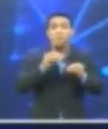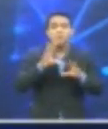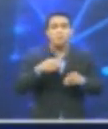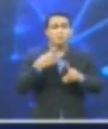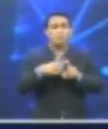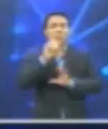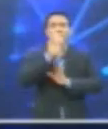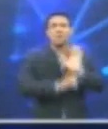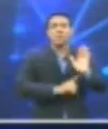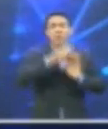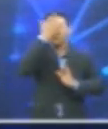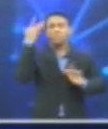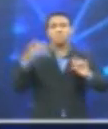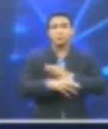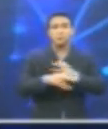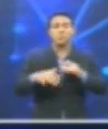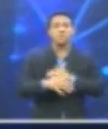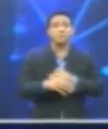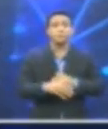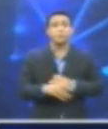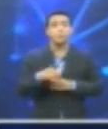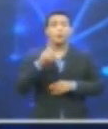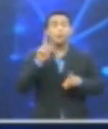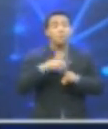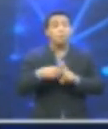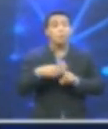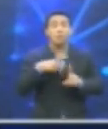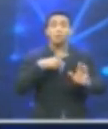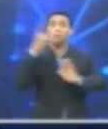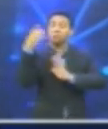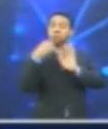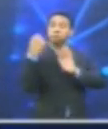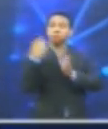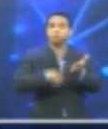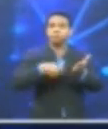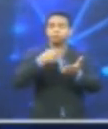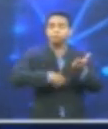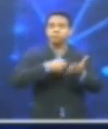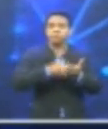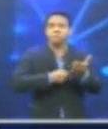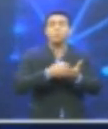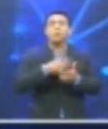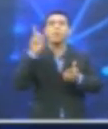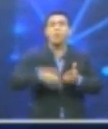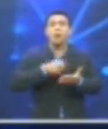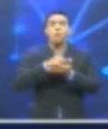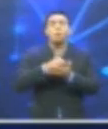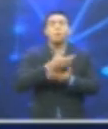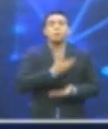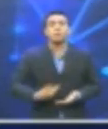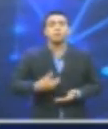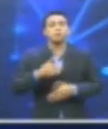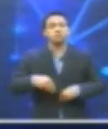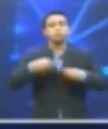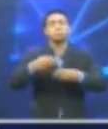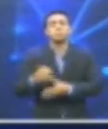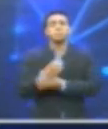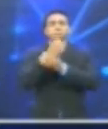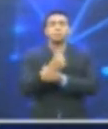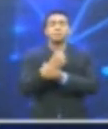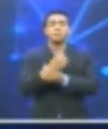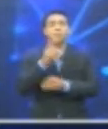do cidadão, está escrito na Constituição que é direito dele e obrigação do Estado. Hoje, a segurança pública é um atentado